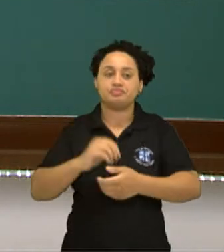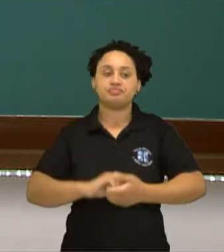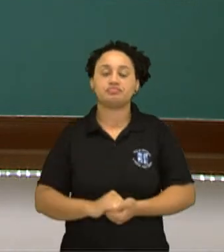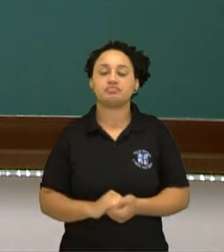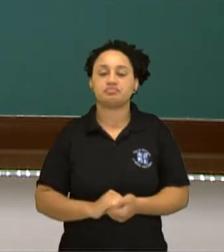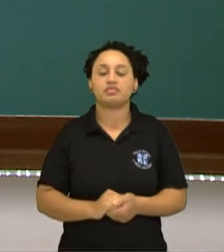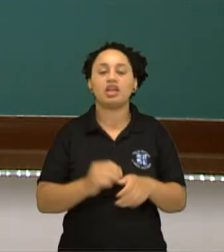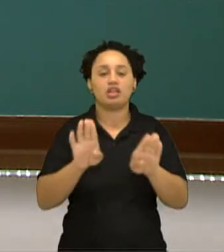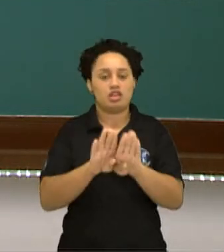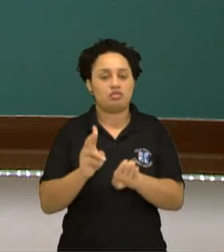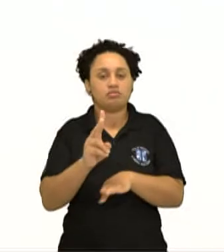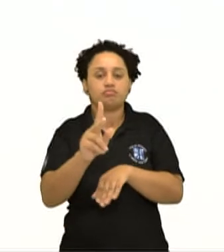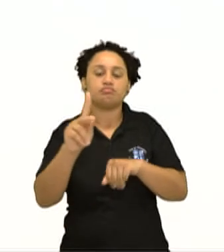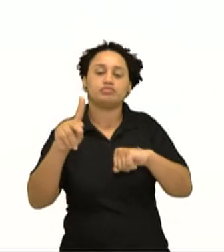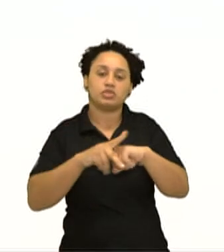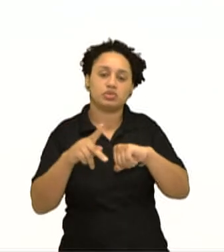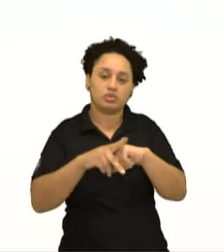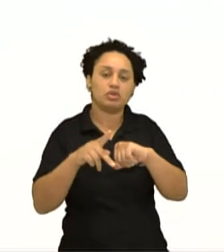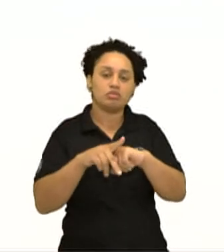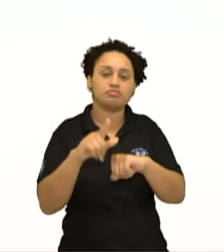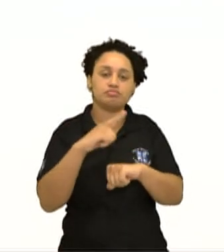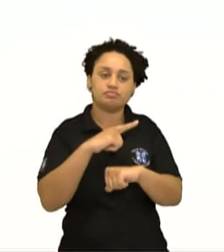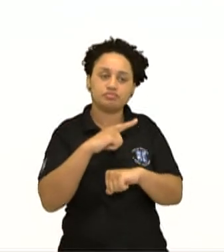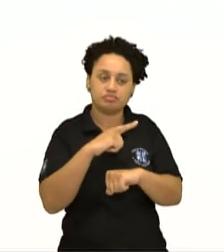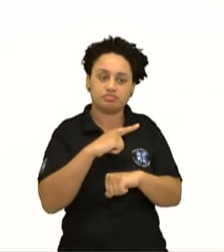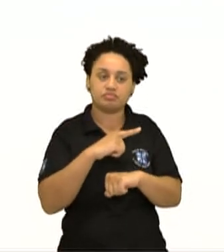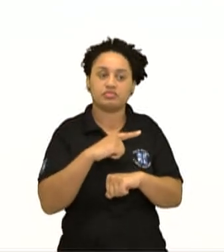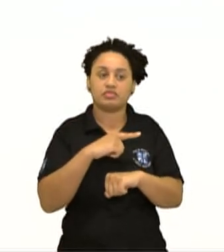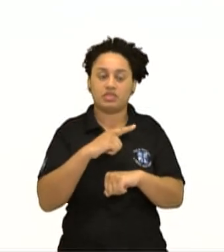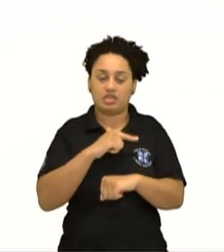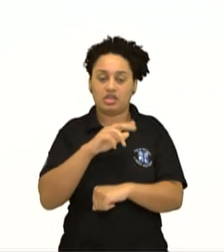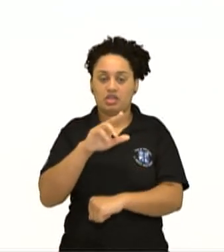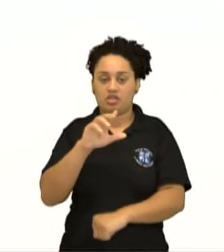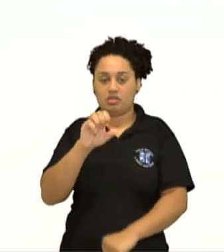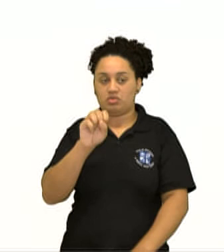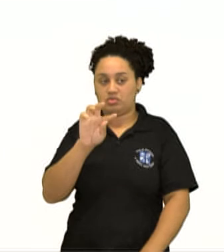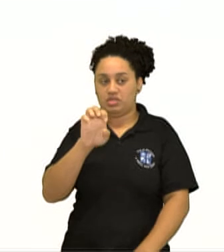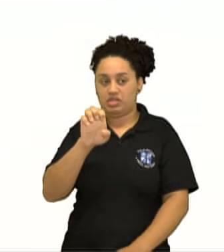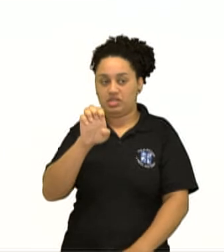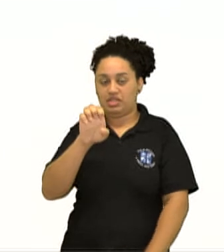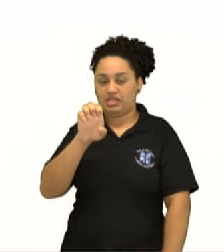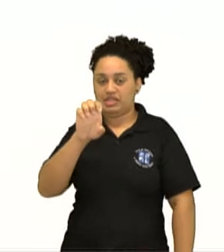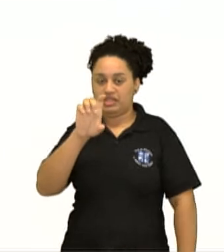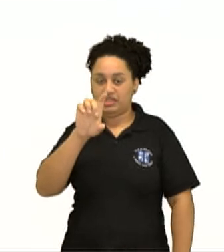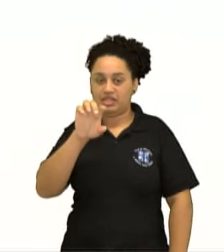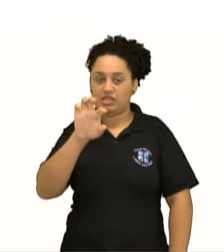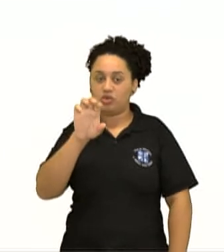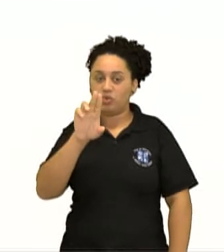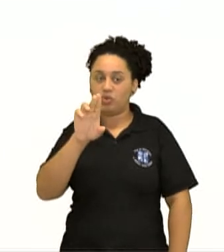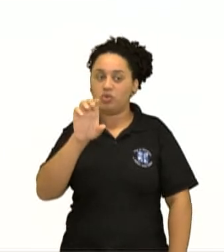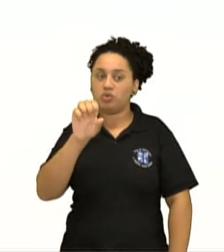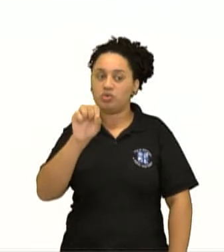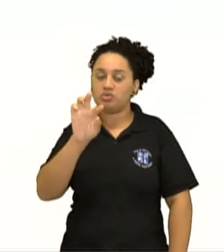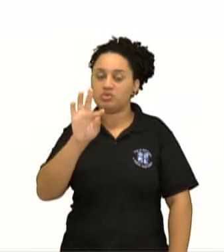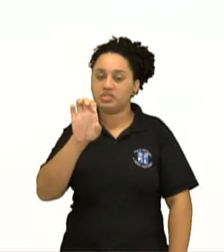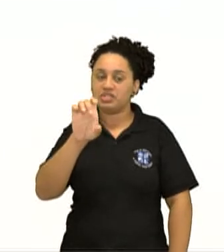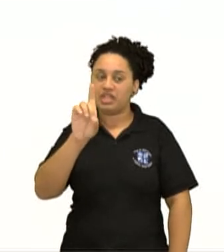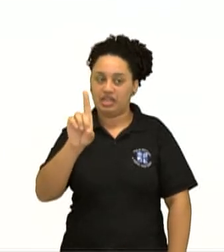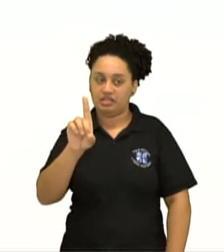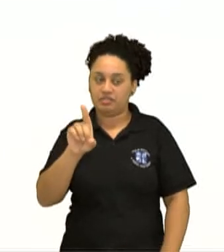os possessivos átonos, usted, él e ella. Terceira persona